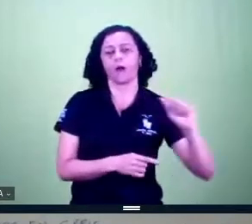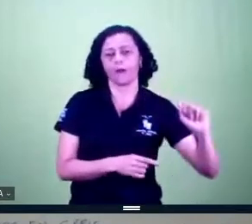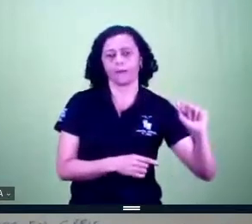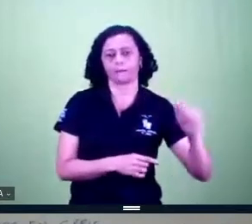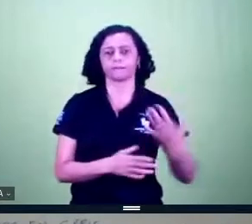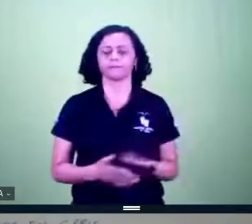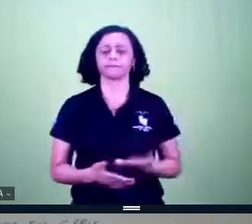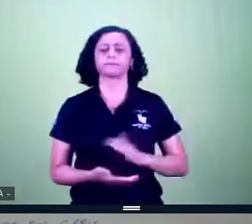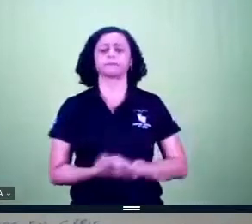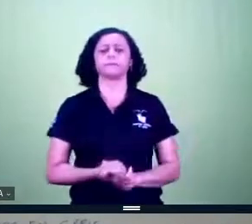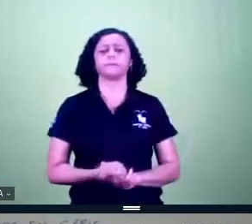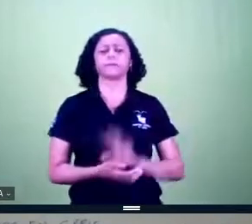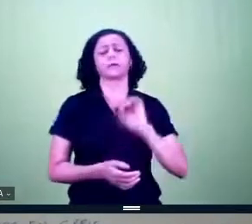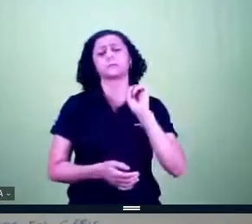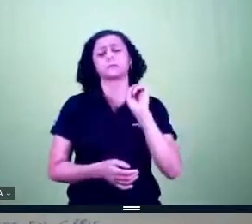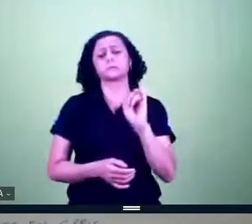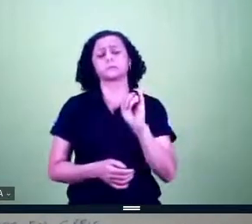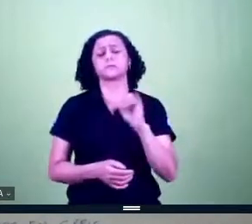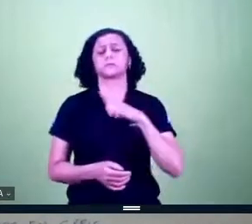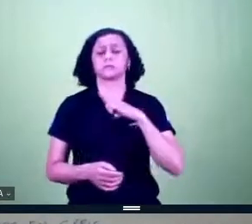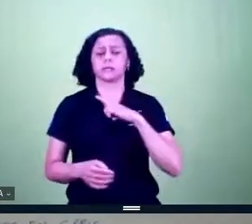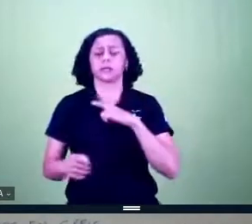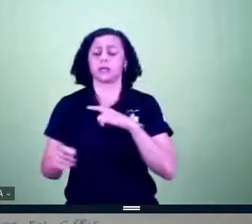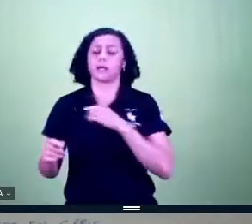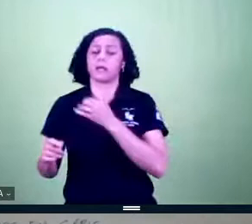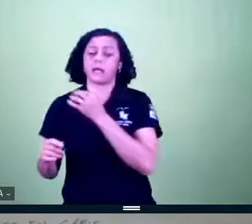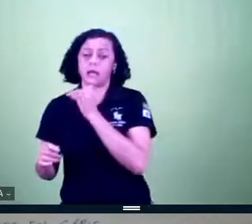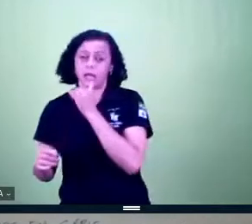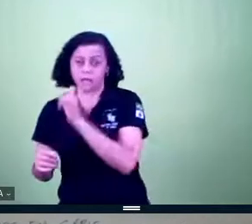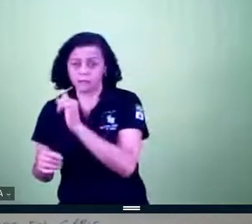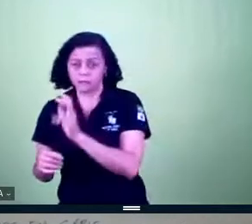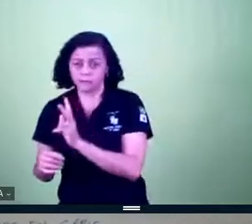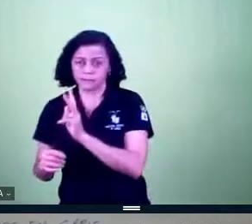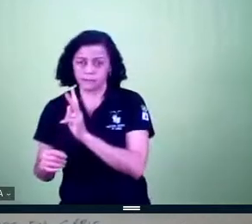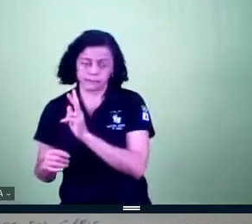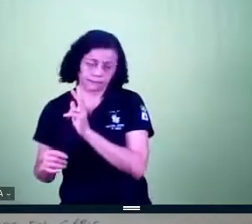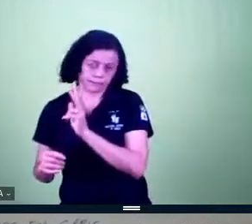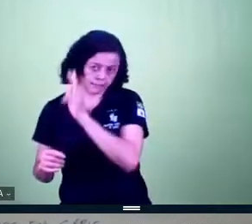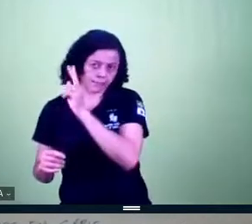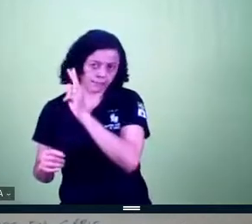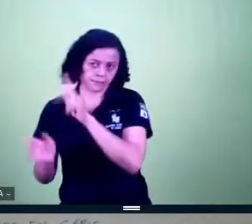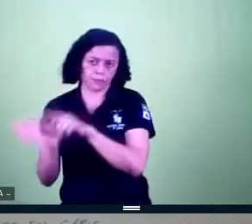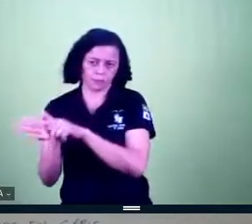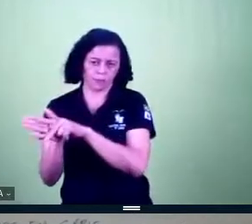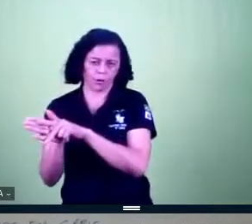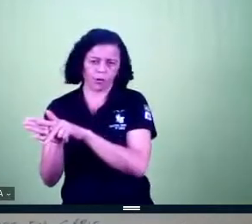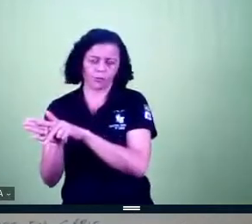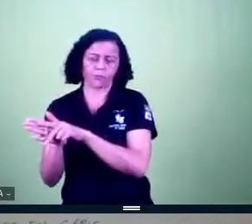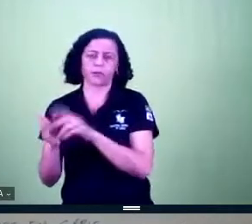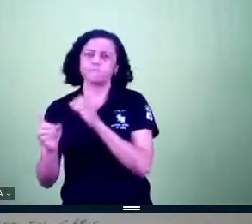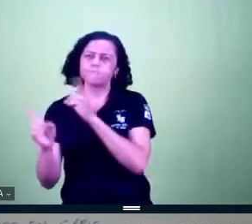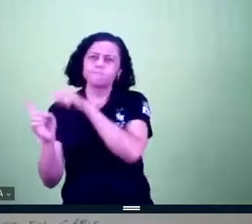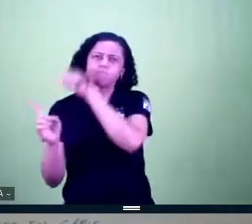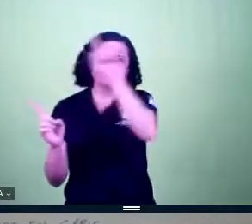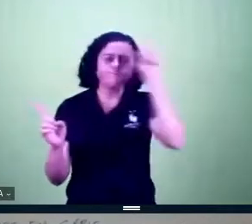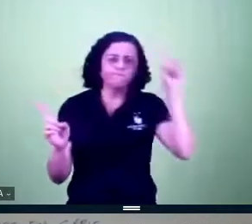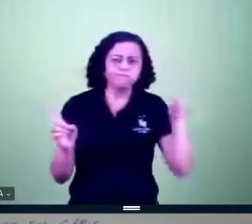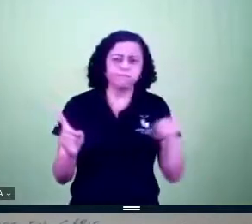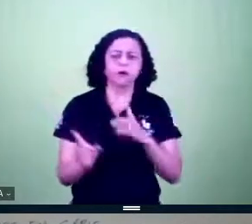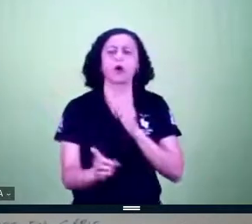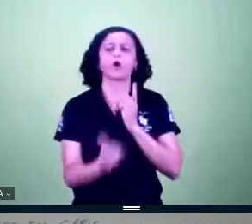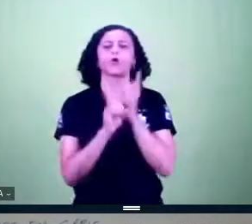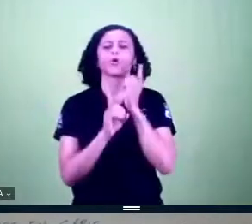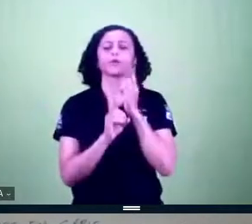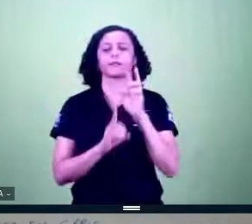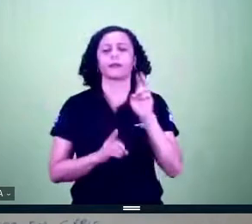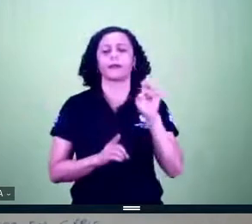eu tenho a tensão da fonte, achei a REC, né, a REC do meu circuito, resistência equivalente